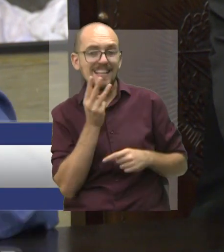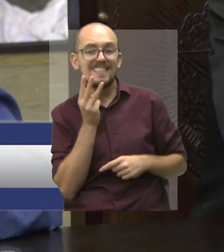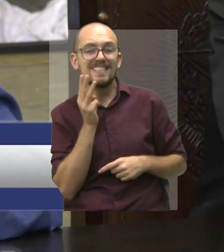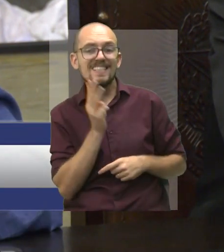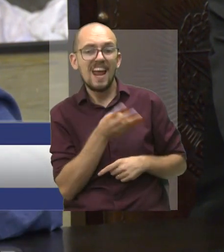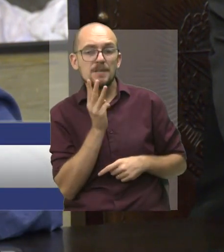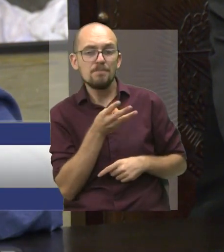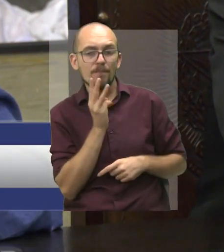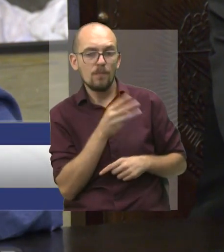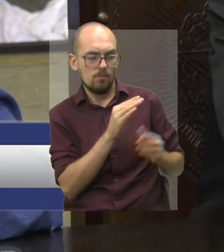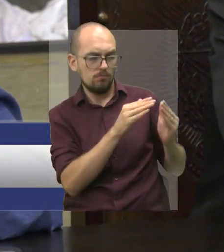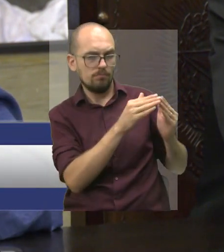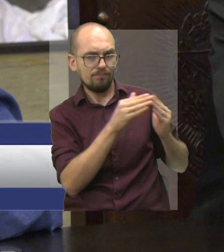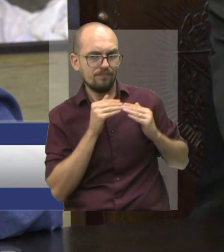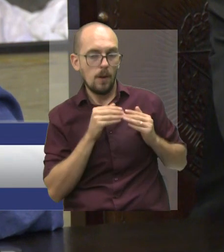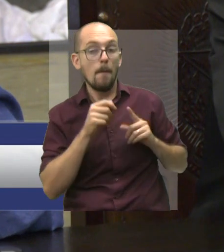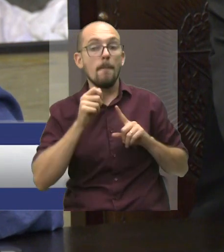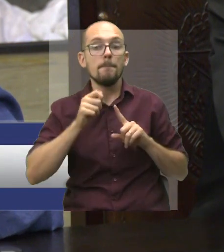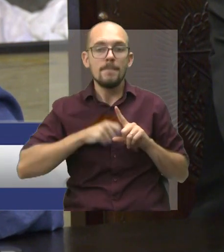mês.